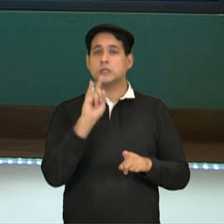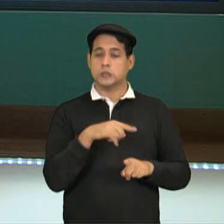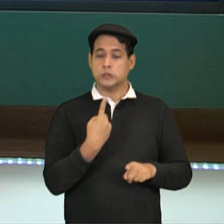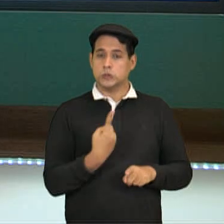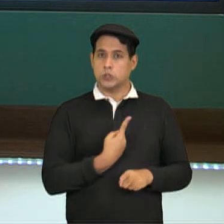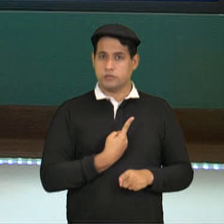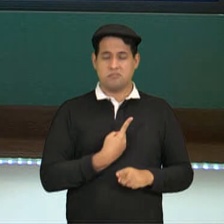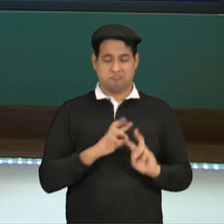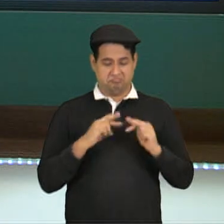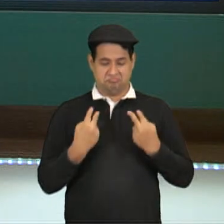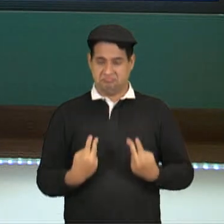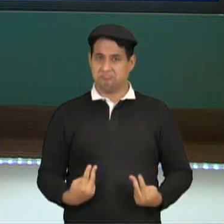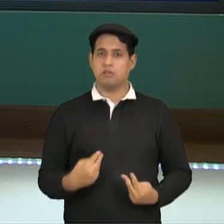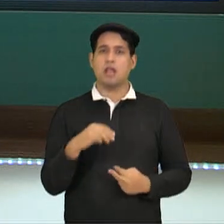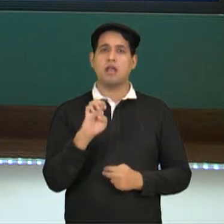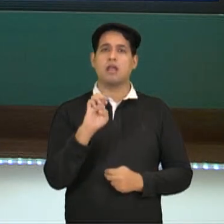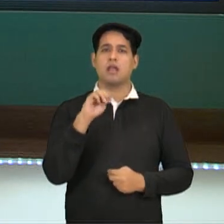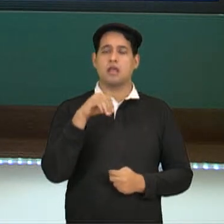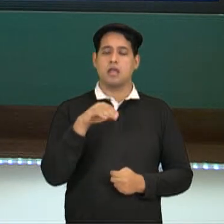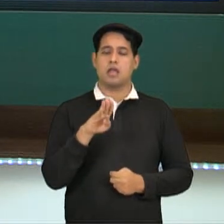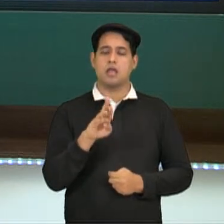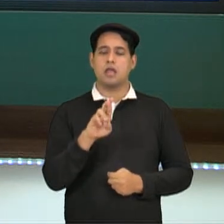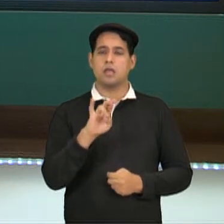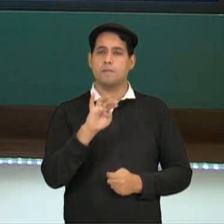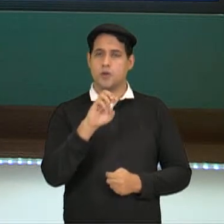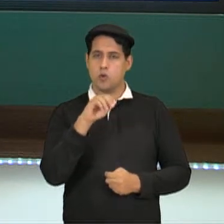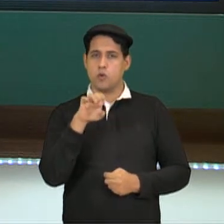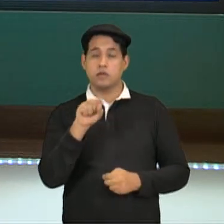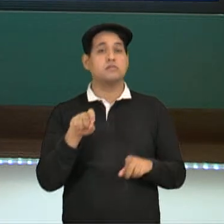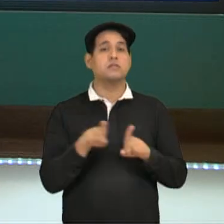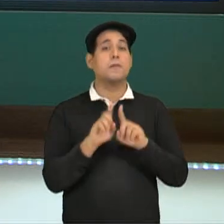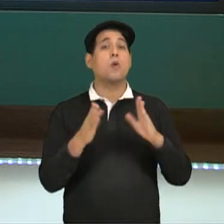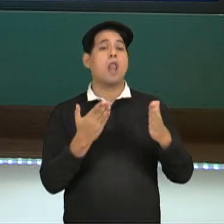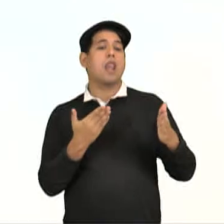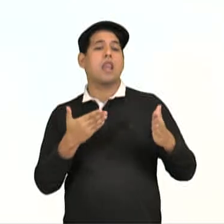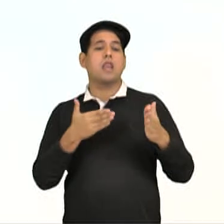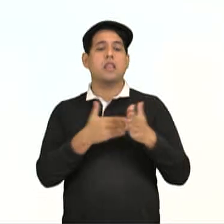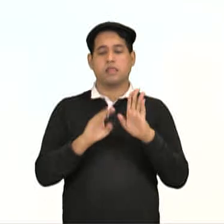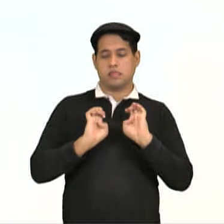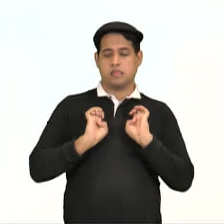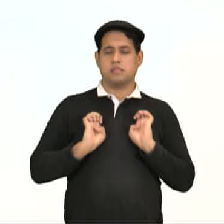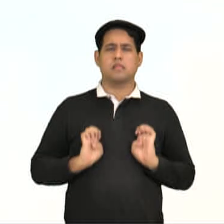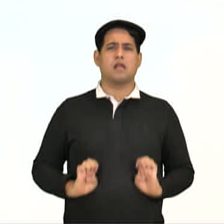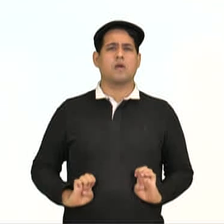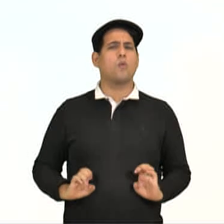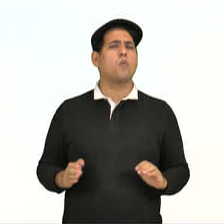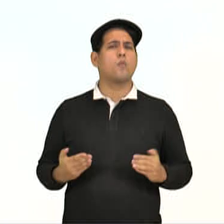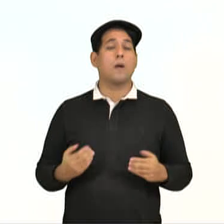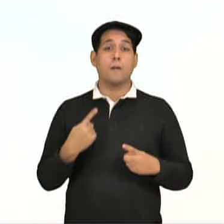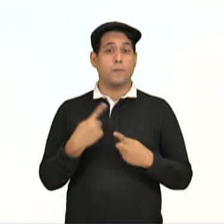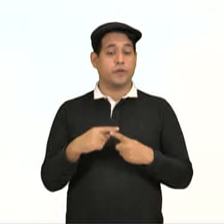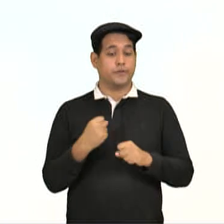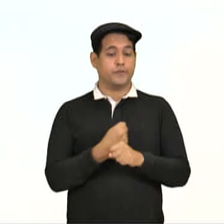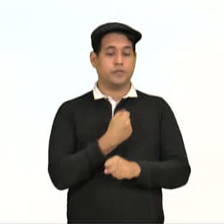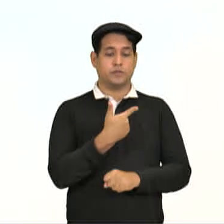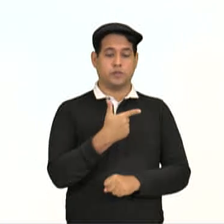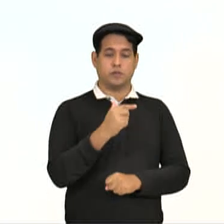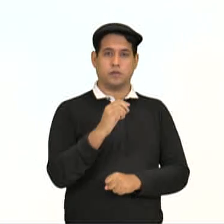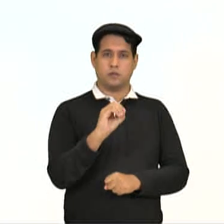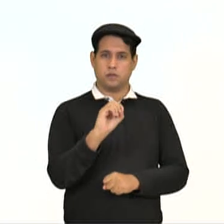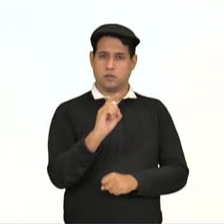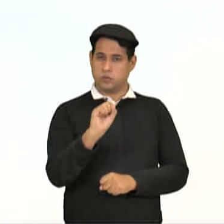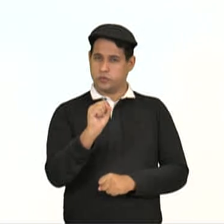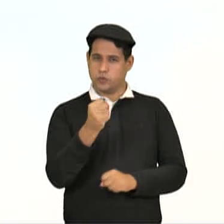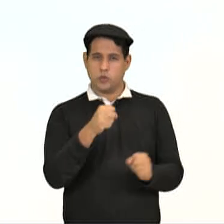da espécie humana, e o limite, né, da ética. Porque assim, pessoal, em 2018, o